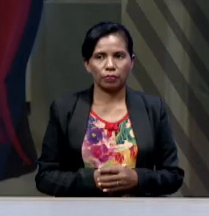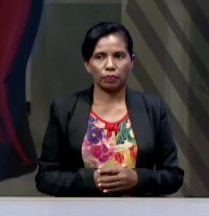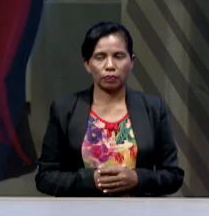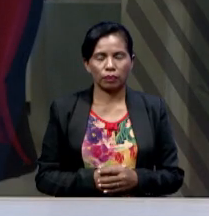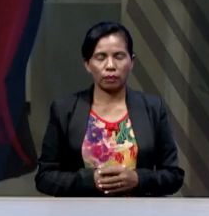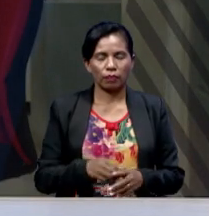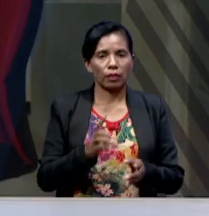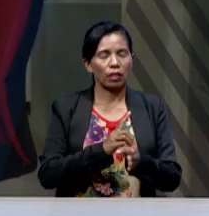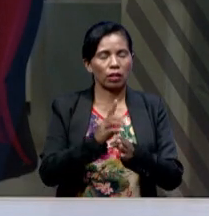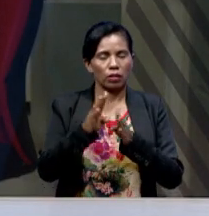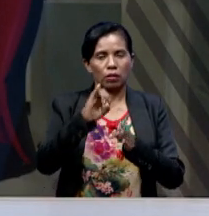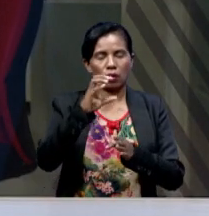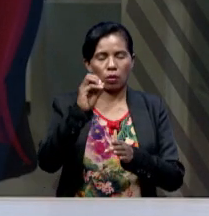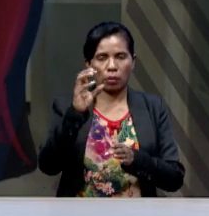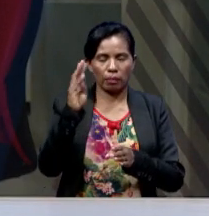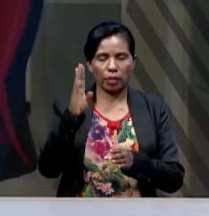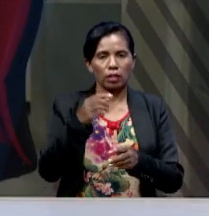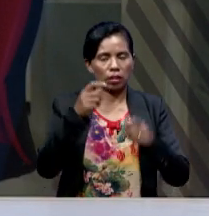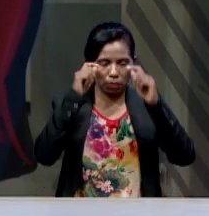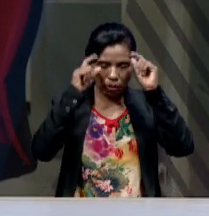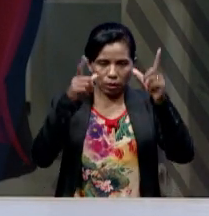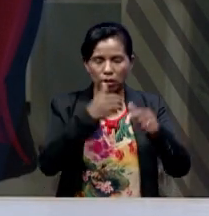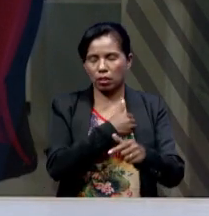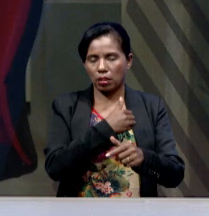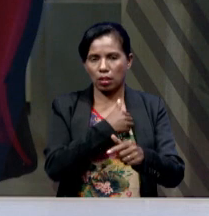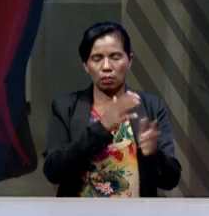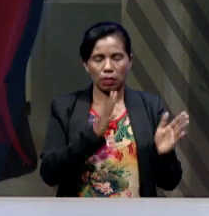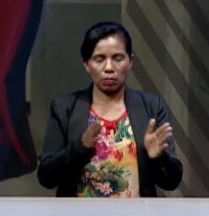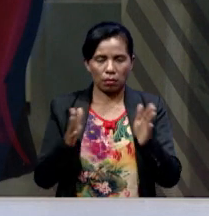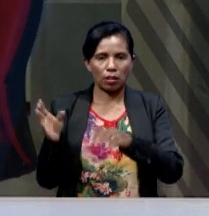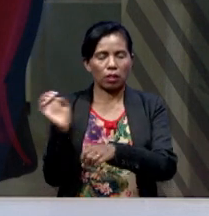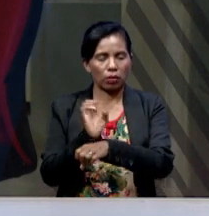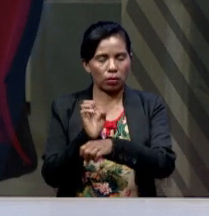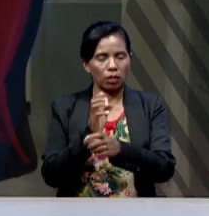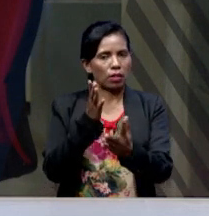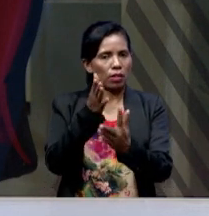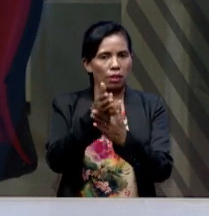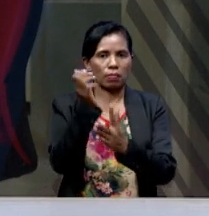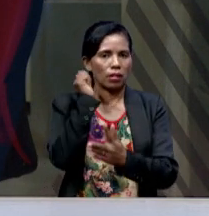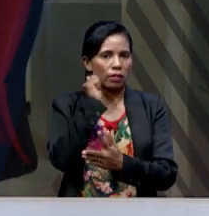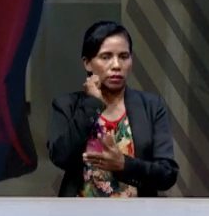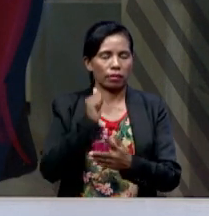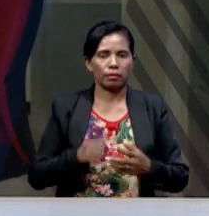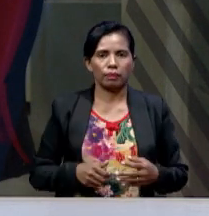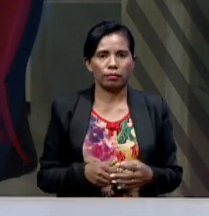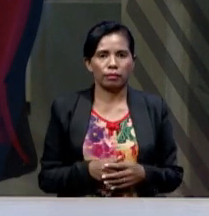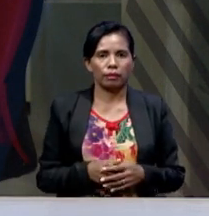Retora io vi declara Timor Leste si da preparado ia area economia o di adere ba ASEAN.